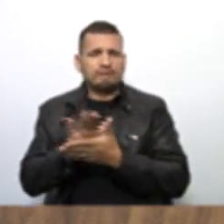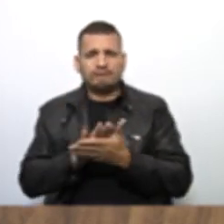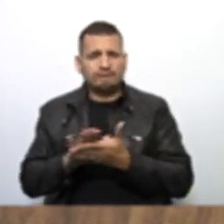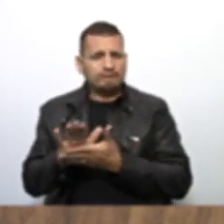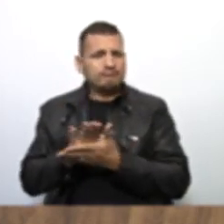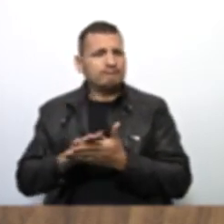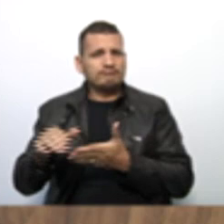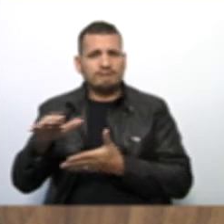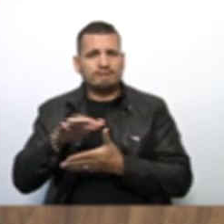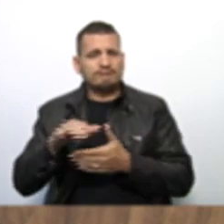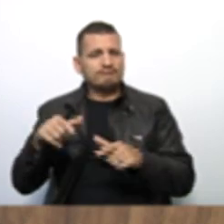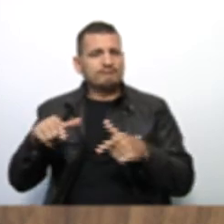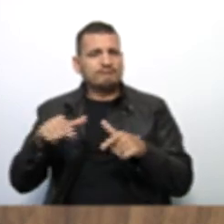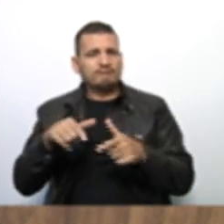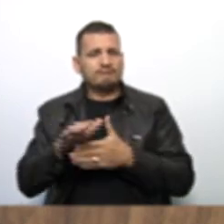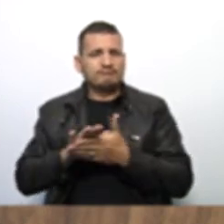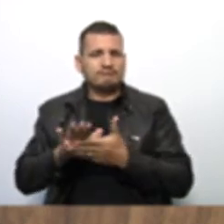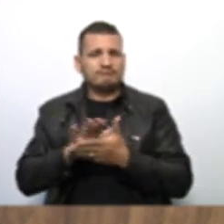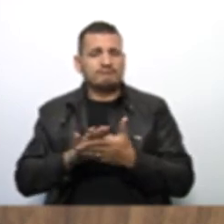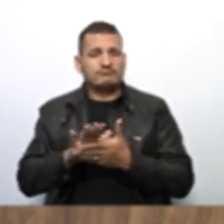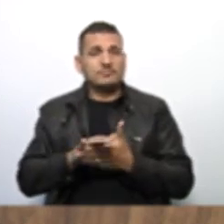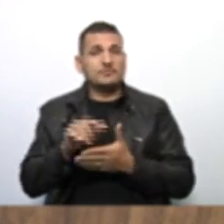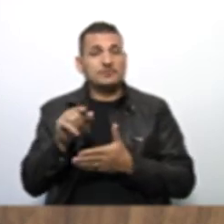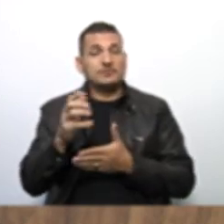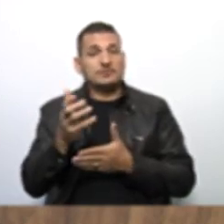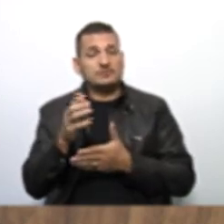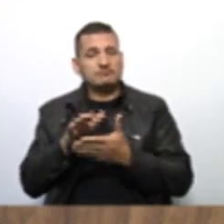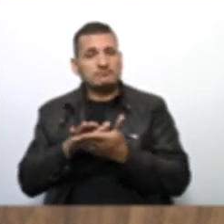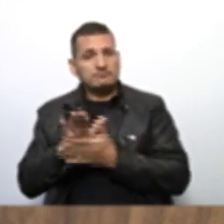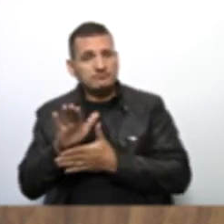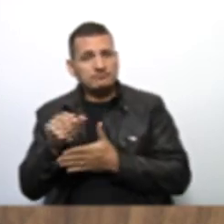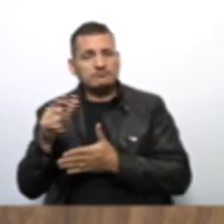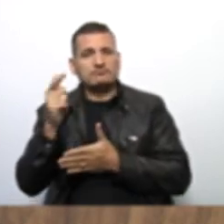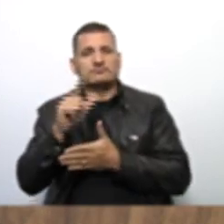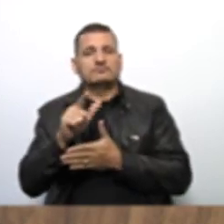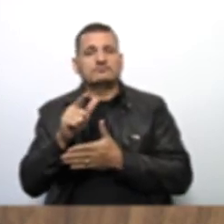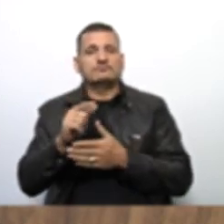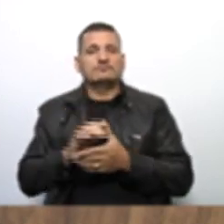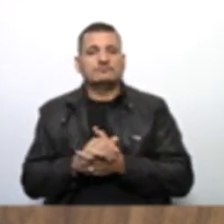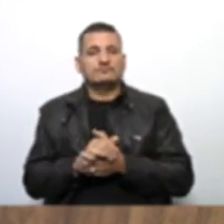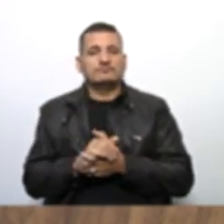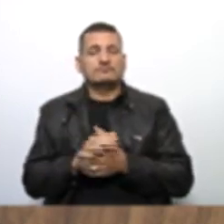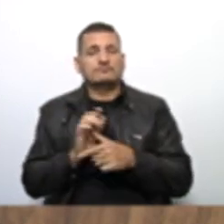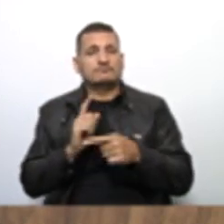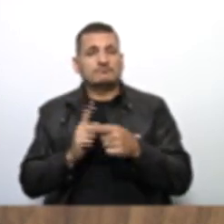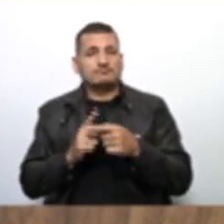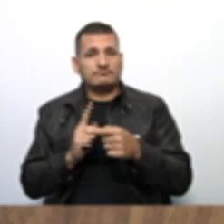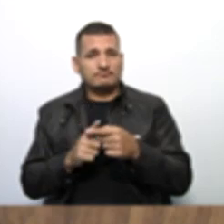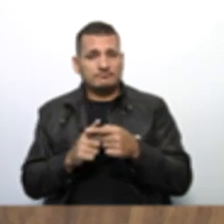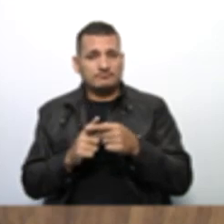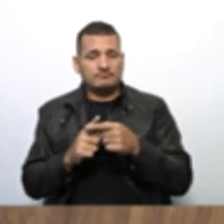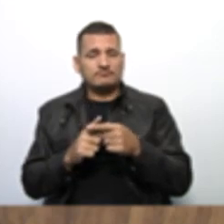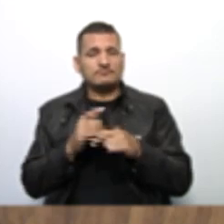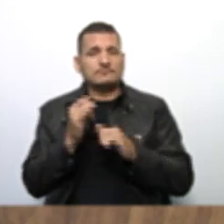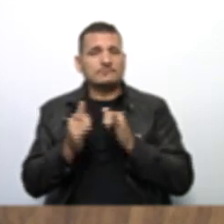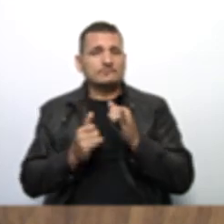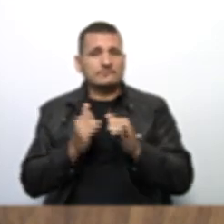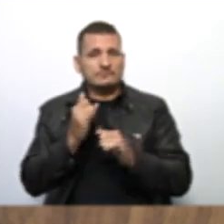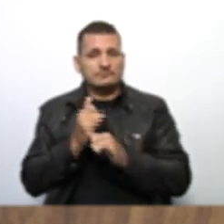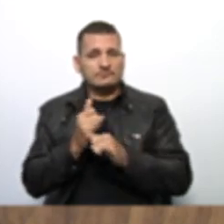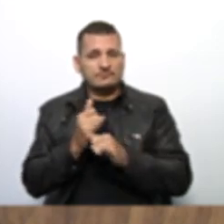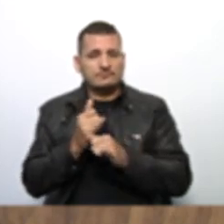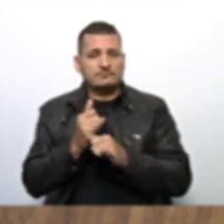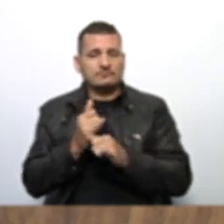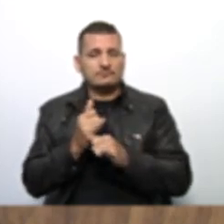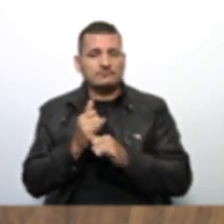Mas no momento seguinte em que ele queira fazer uma impressão, ele consegue. Por quê? Porque o recurso internet que não está disponível, ele